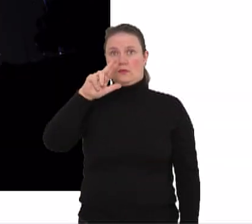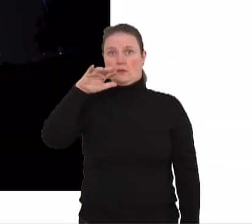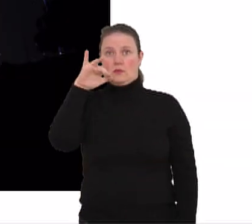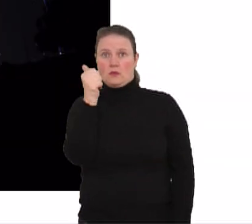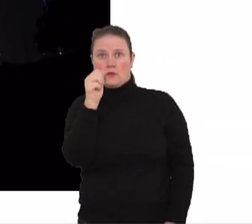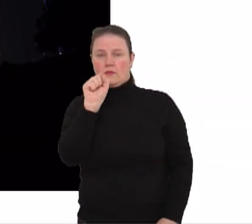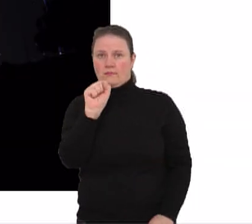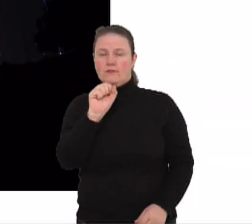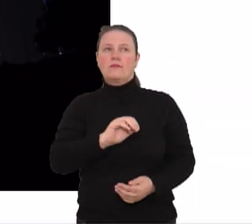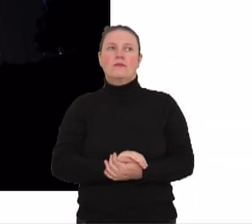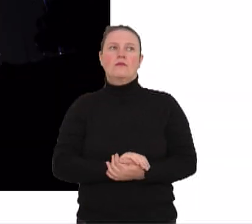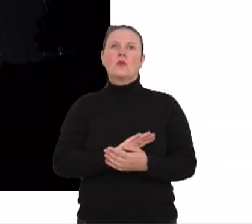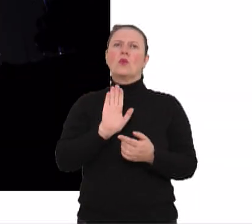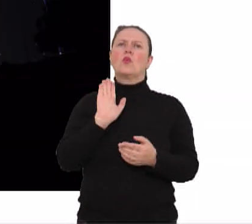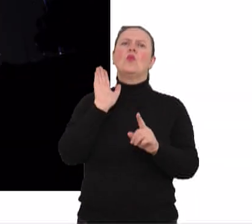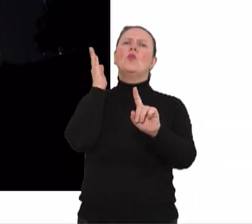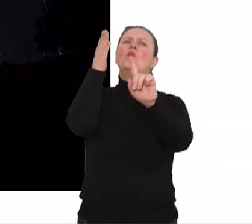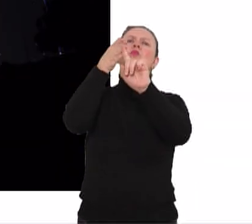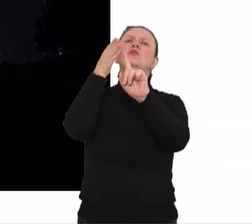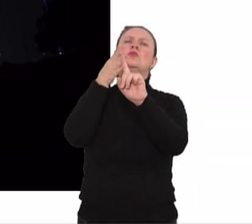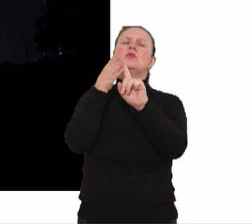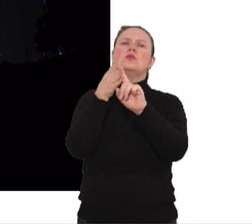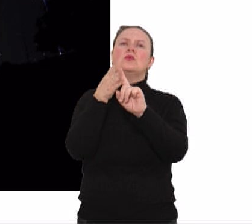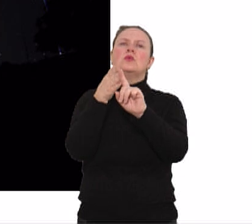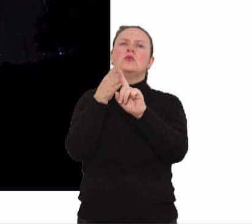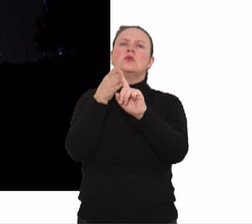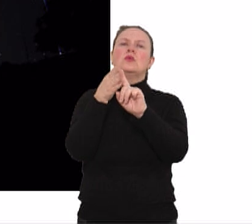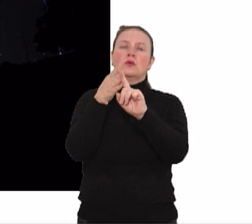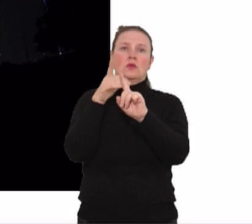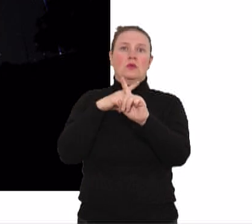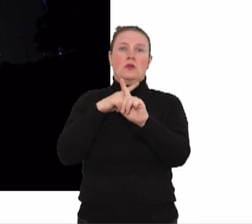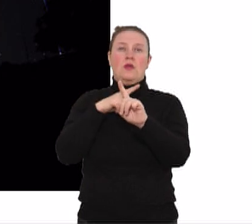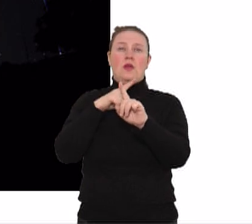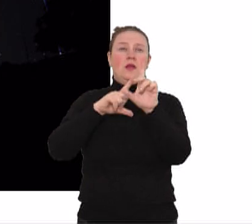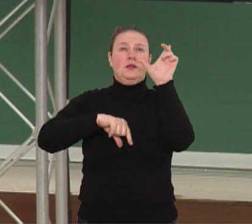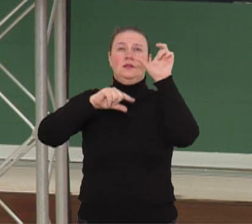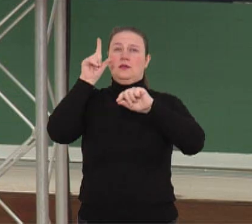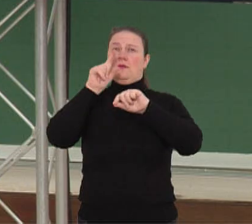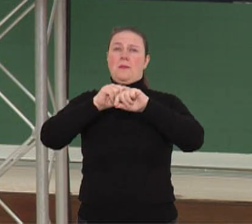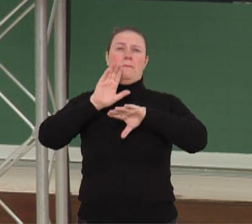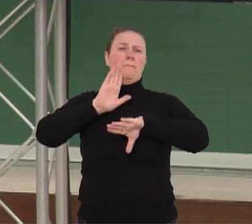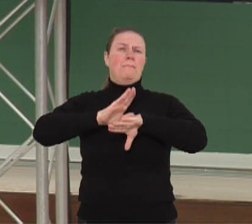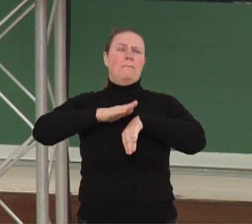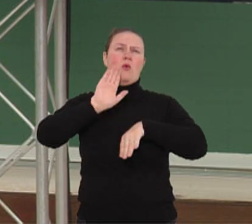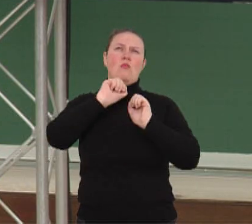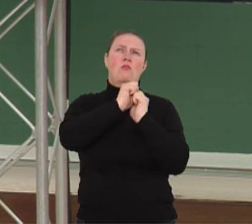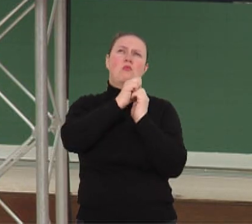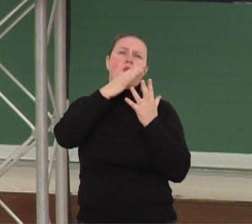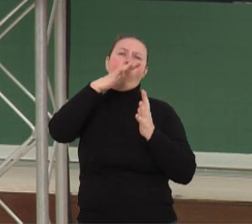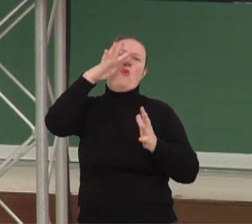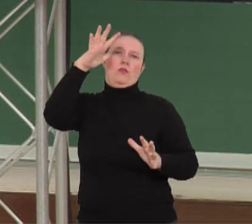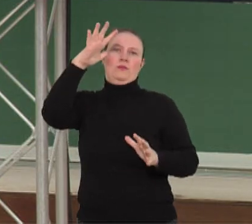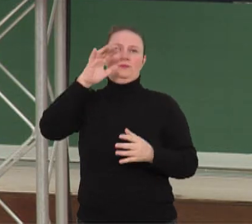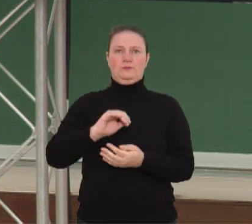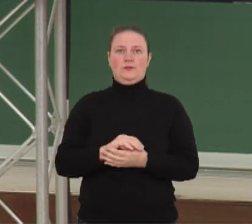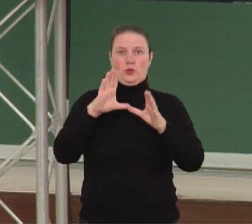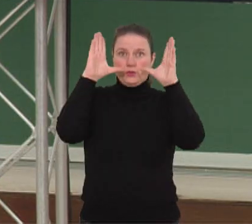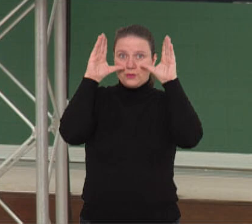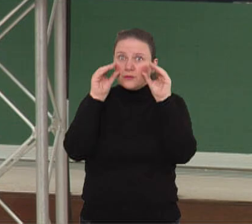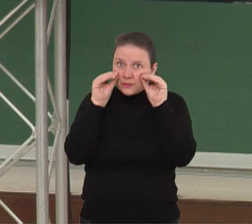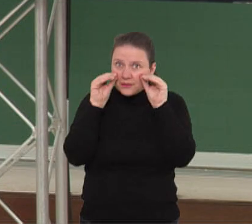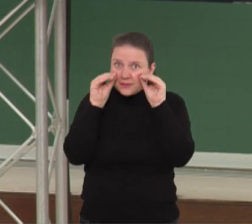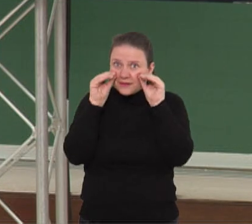Sírius, a estrela mais brilhante do céu noturno. A estrela mais brilhante do céu é o Sol.